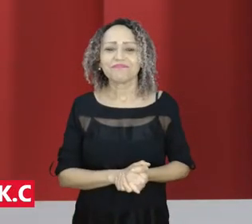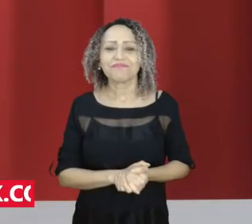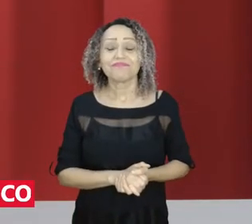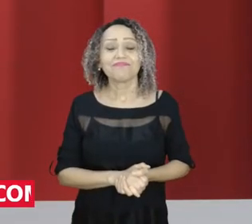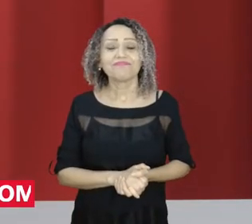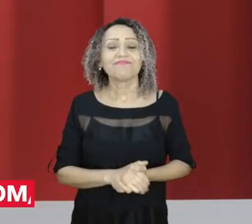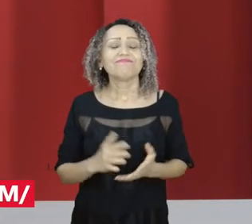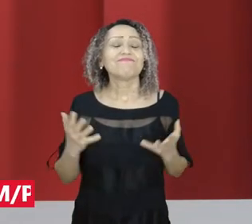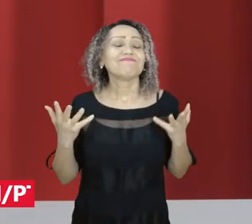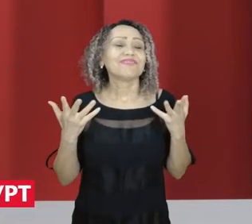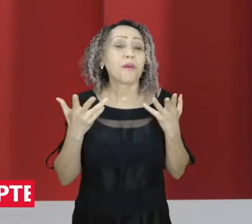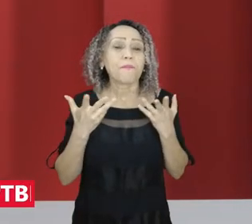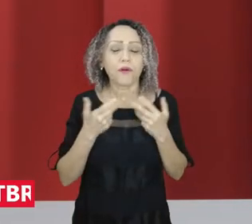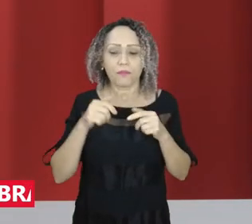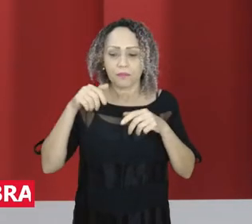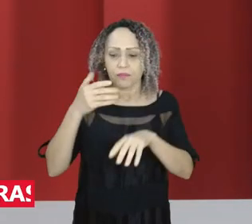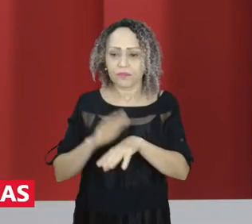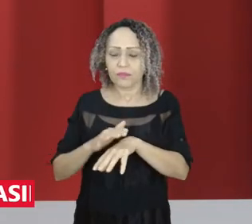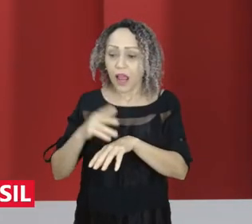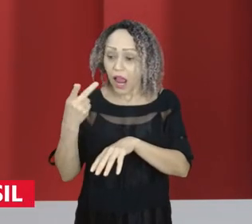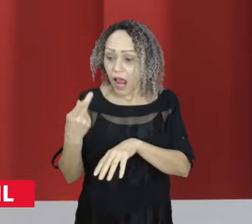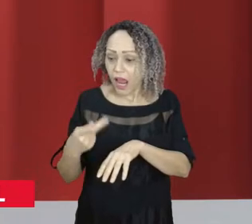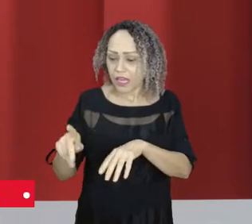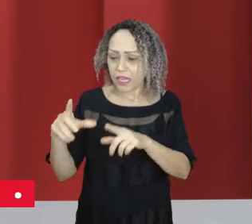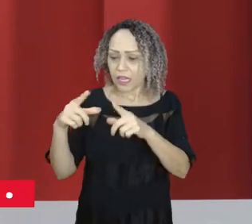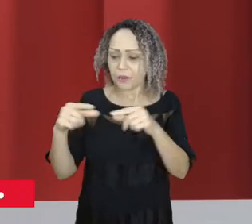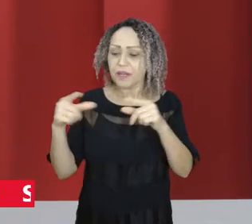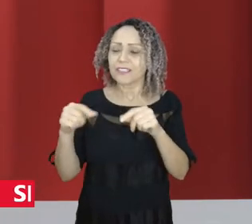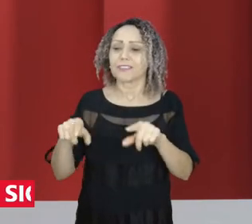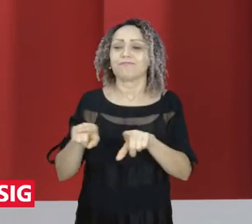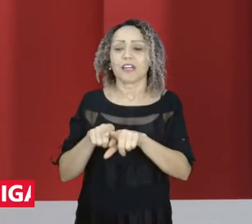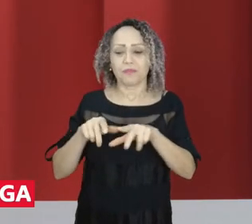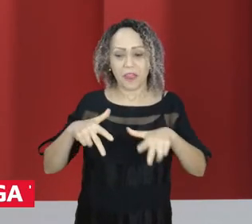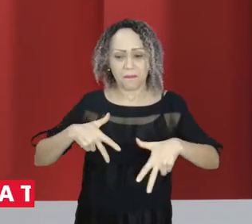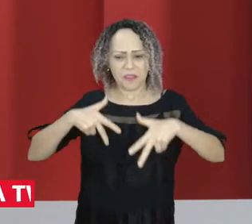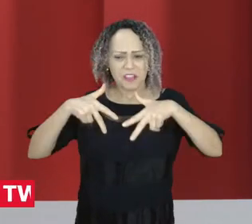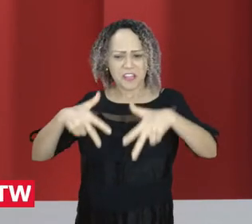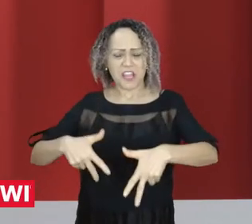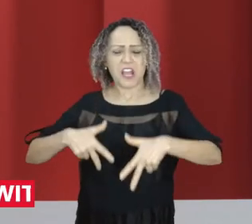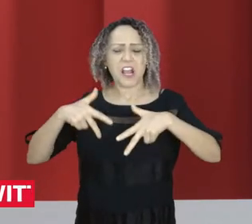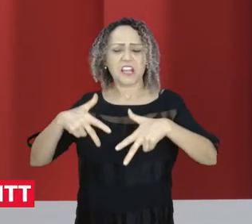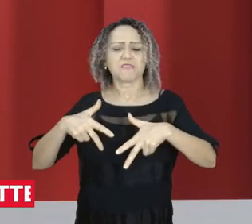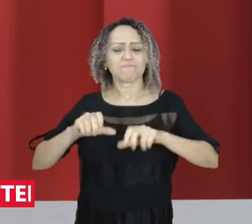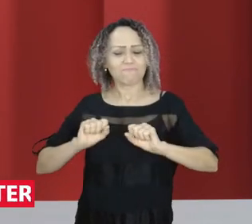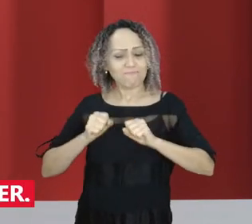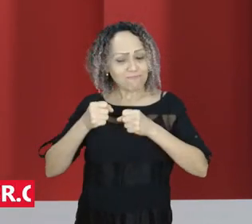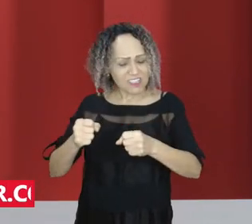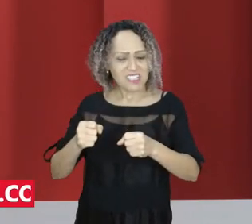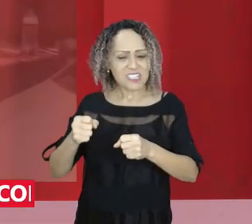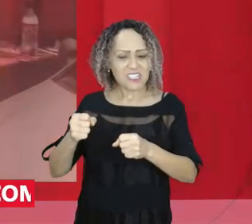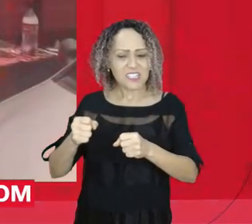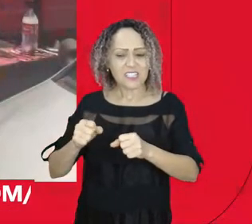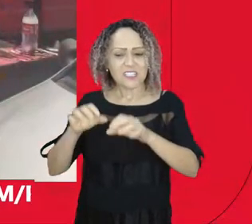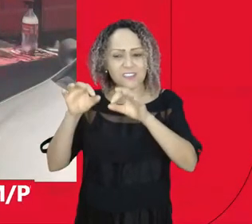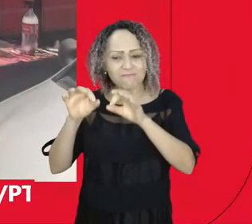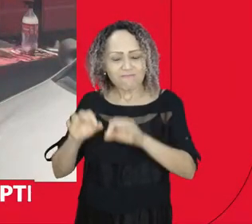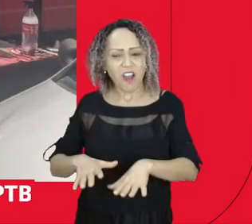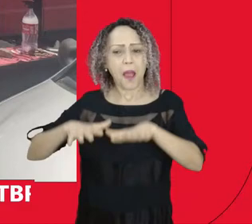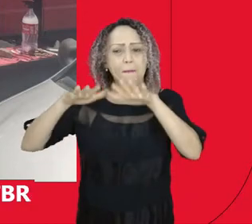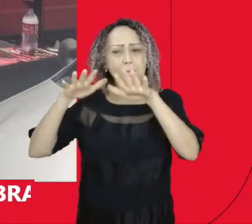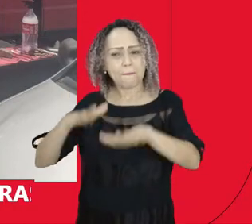Coisa boa, e aqui em Brasília, a militância também está se empenhando e organizou aí bandeiraço e